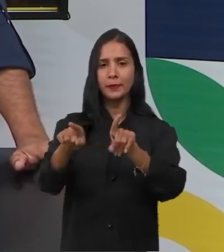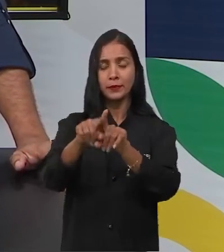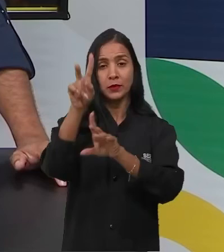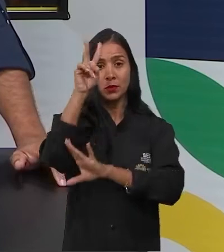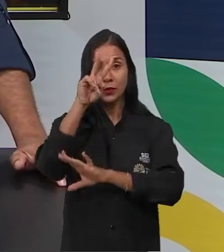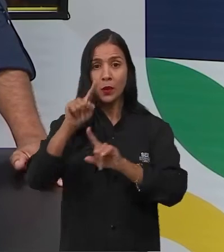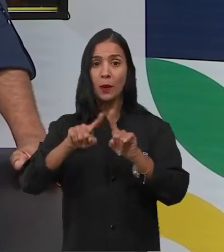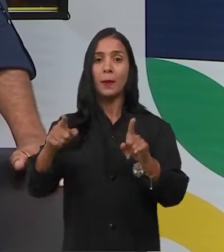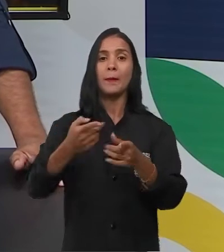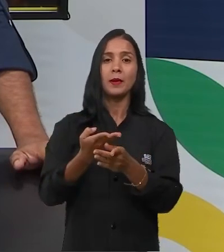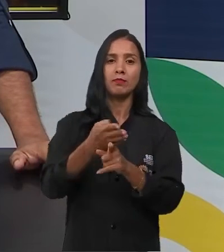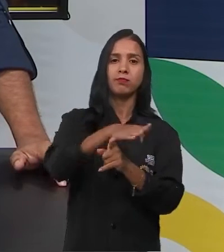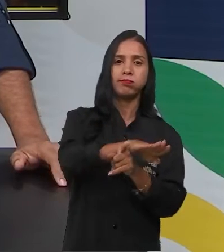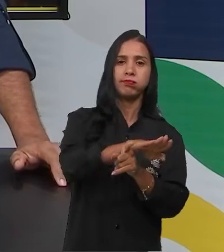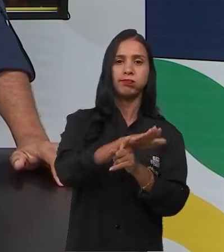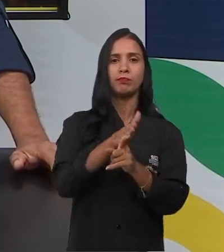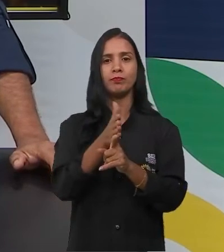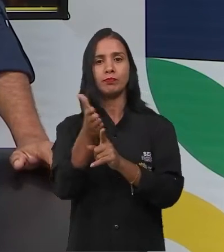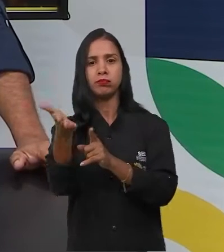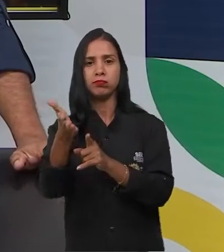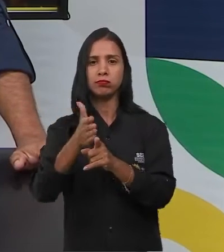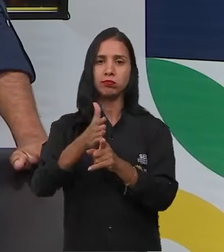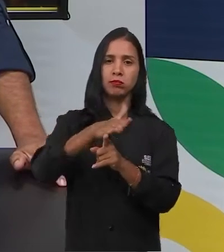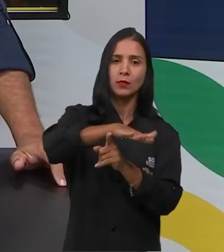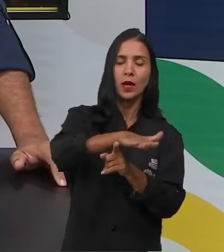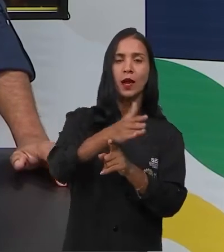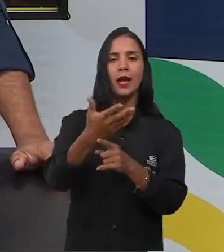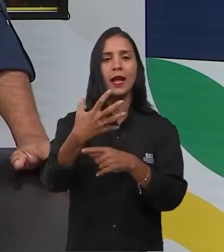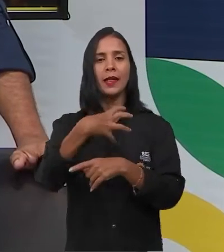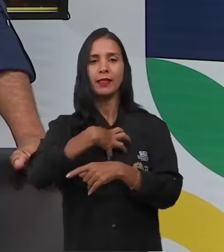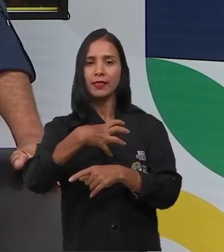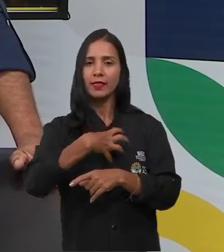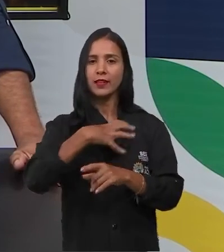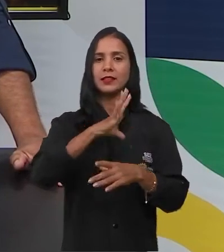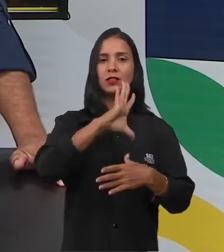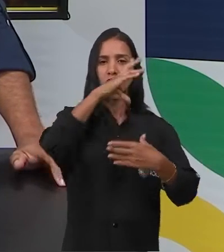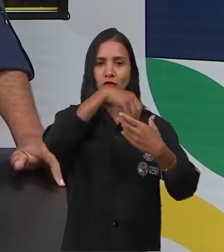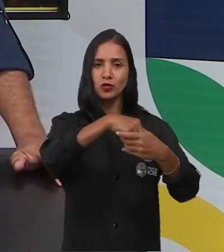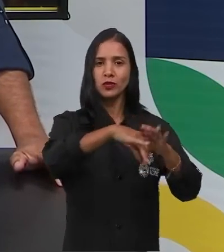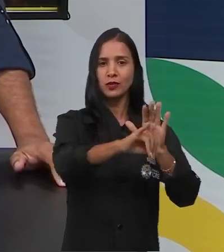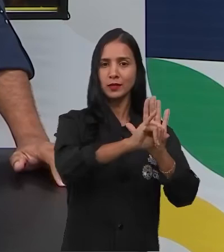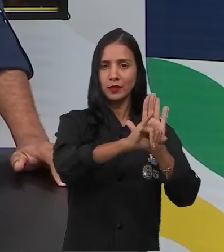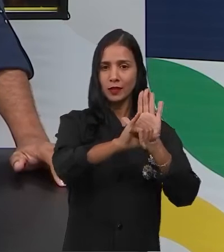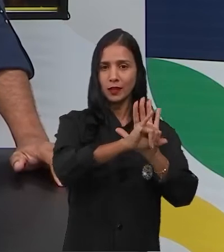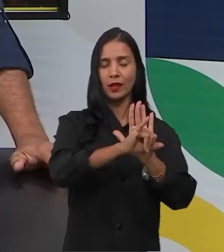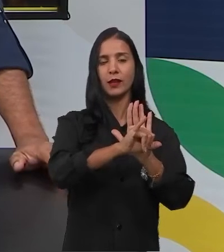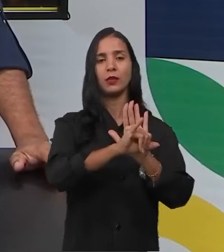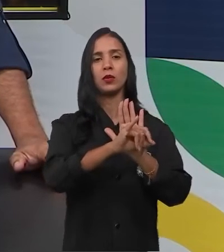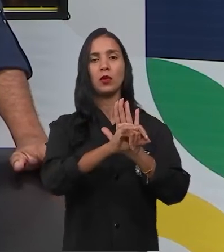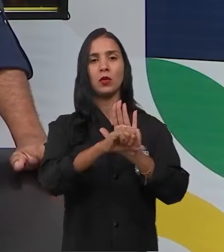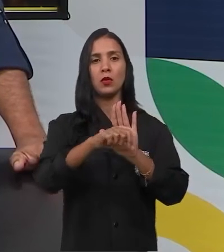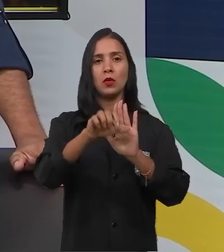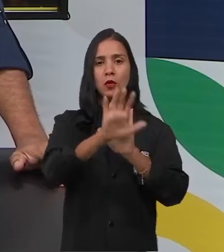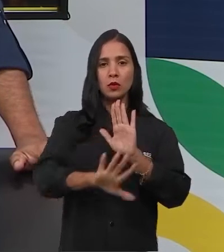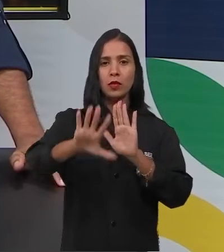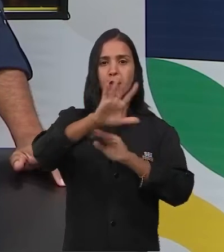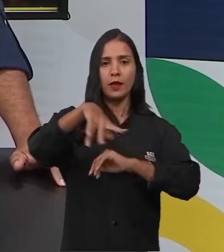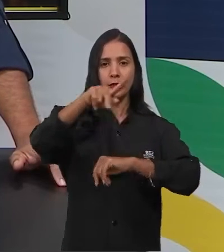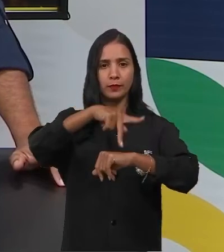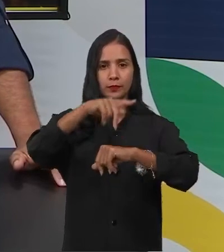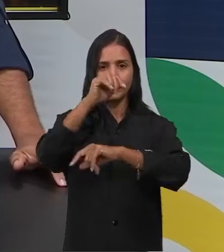viés da evolução, de entender, de se entender como símbolo, como patrimônio daquela construção